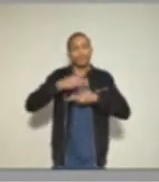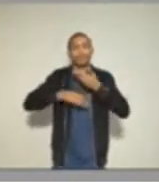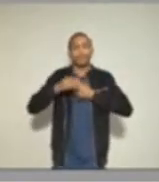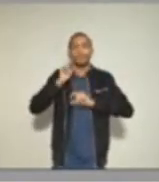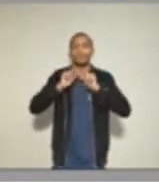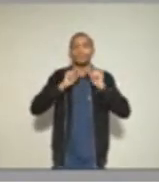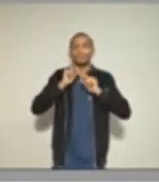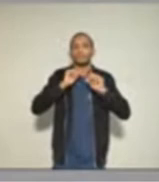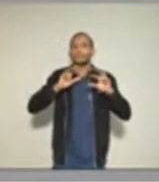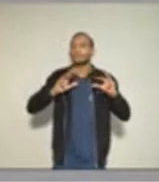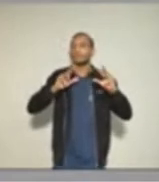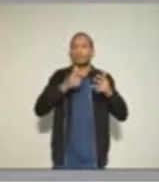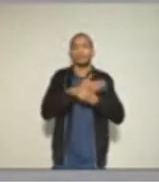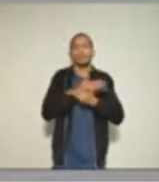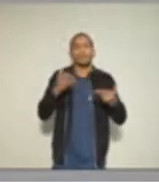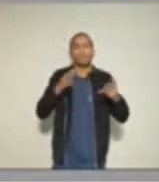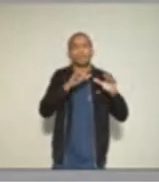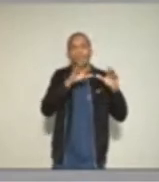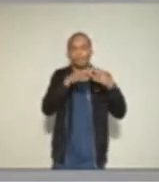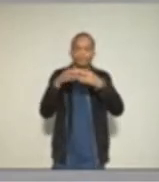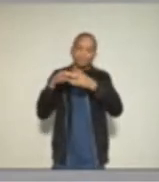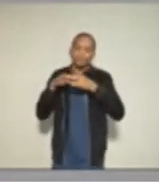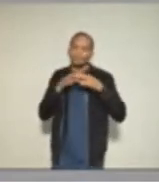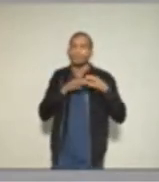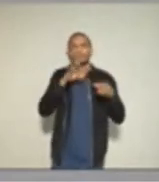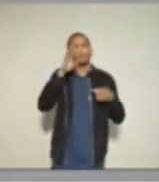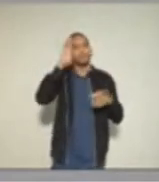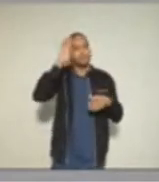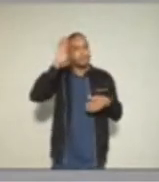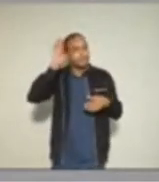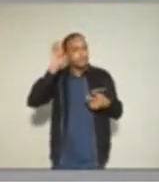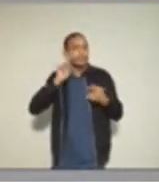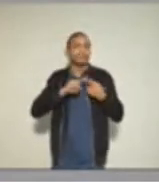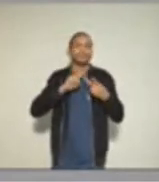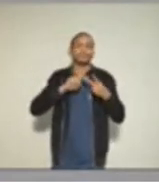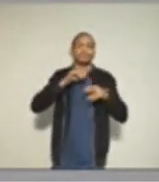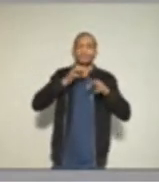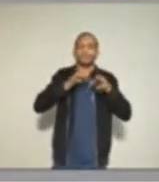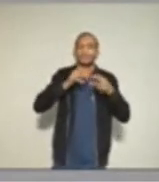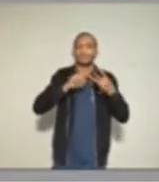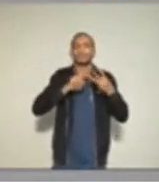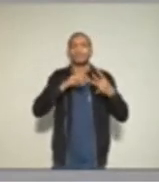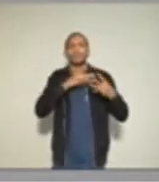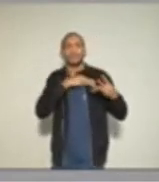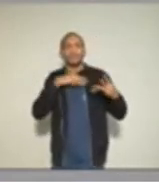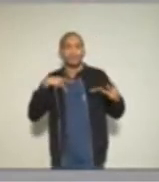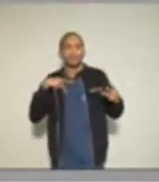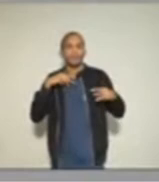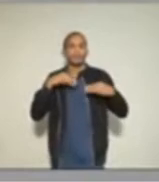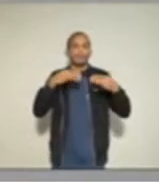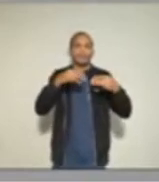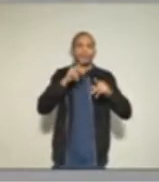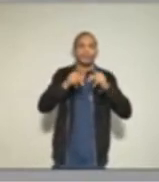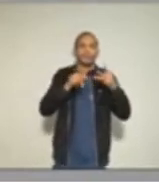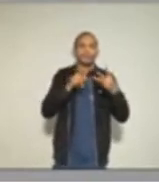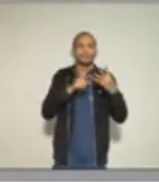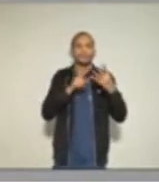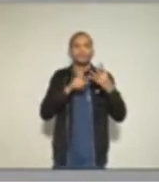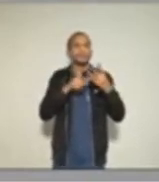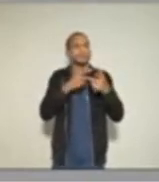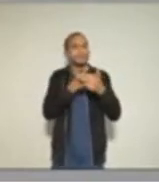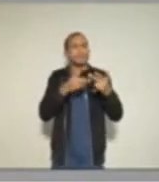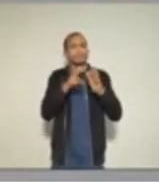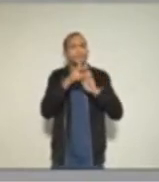com todos os setores acadêmico, judiciário, Ministério Público, os órgãos